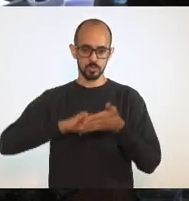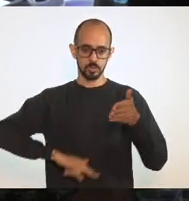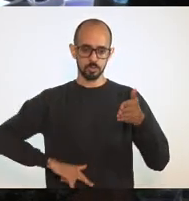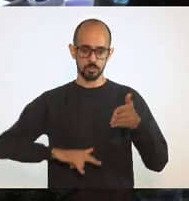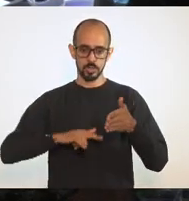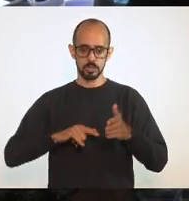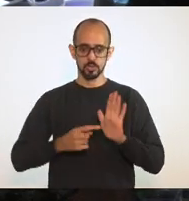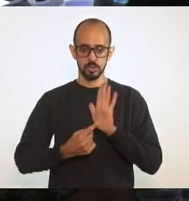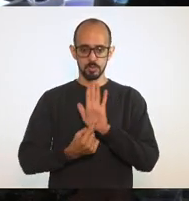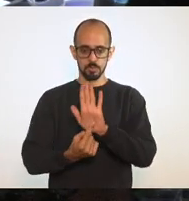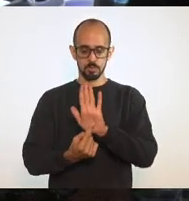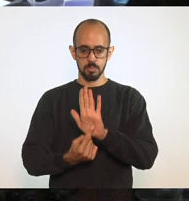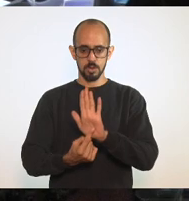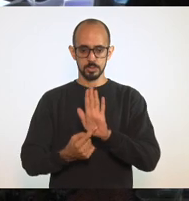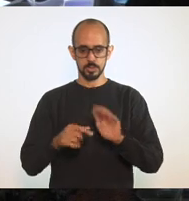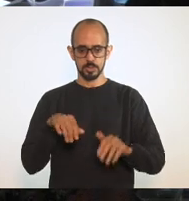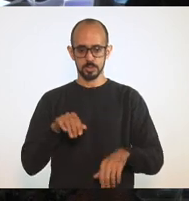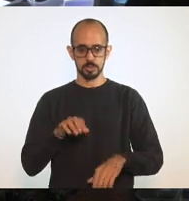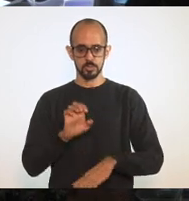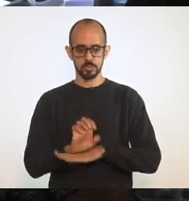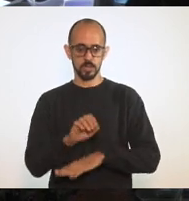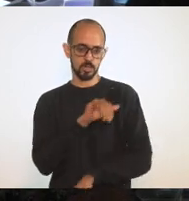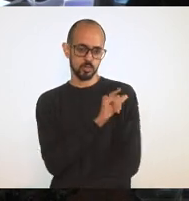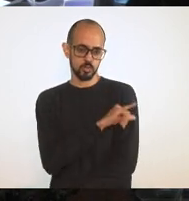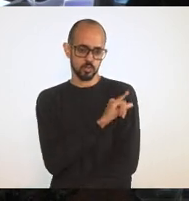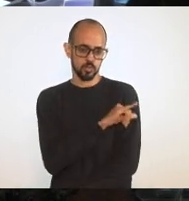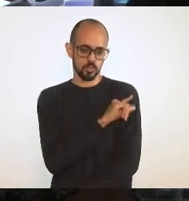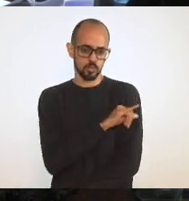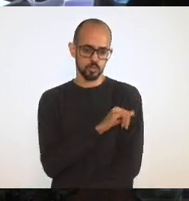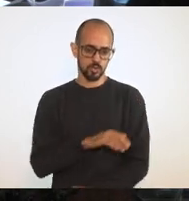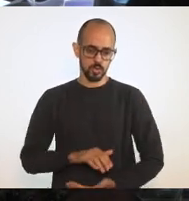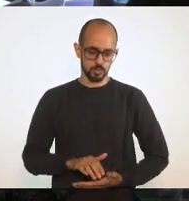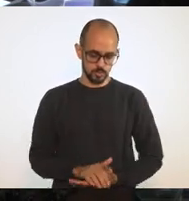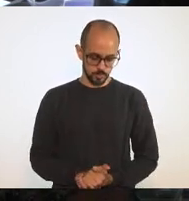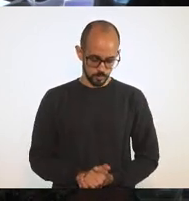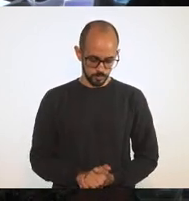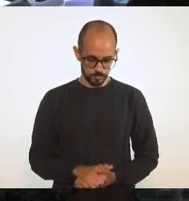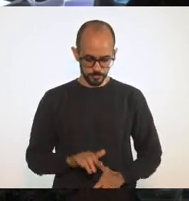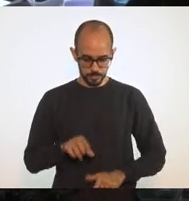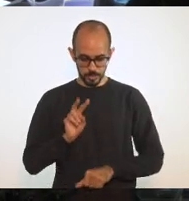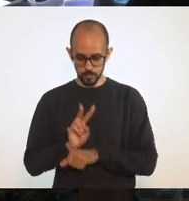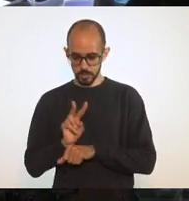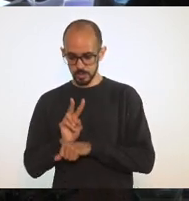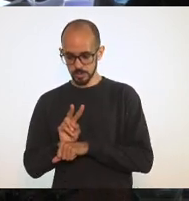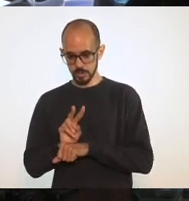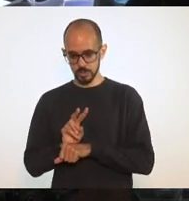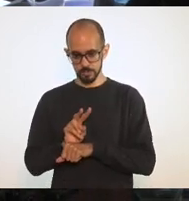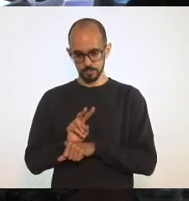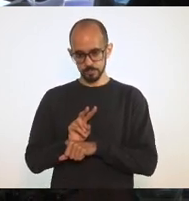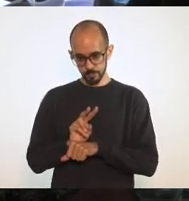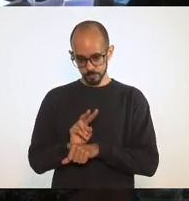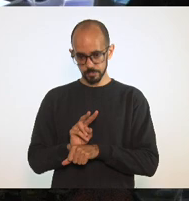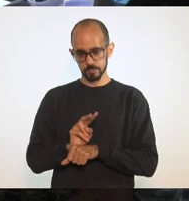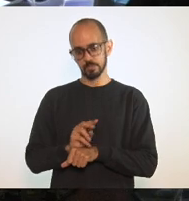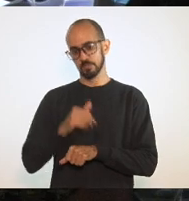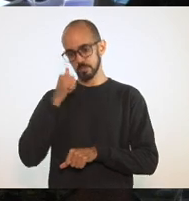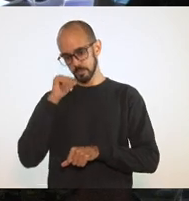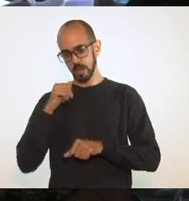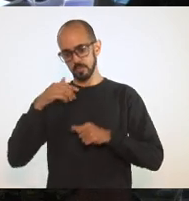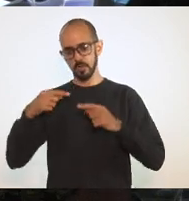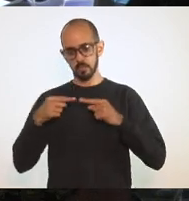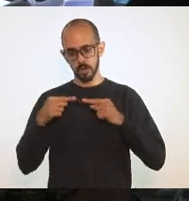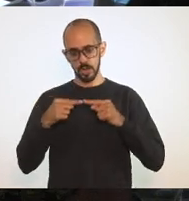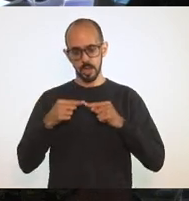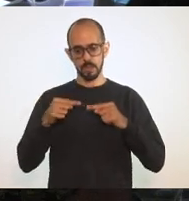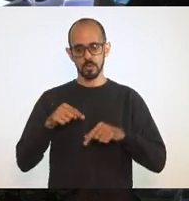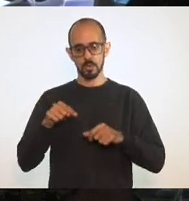no âmbito do Estado do Rio de Janeiro. Pareceres da Comissão de Constituição e Justiça pela Constitucionalidade. Defesa do Direito da Mulher, favorável. Segurança Pública e Assunto de Polícia,